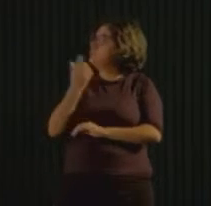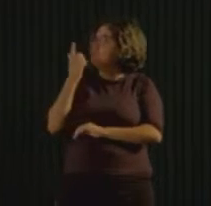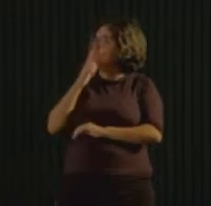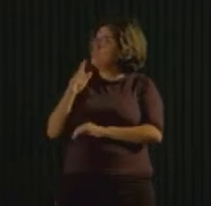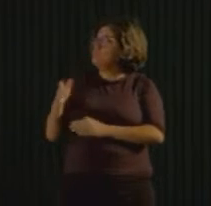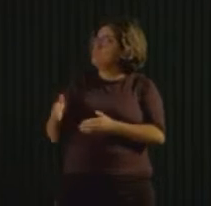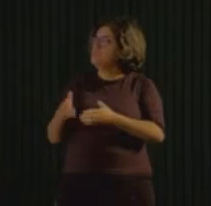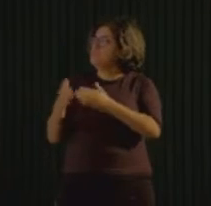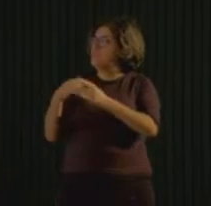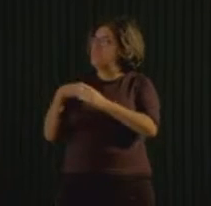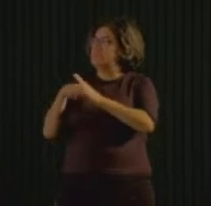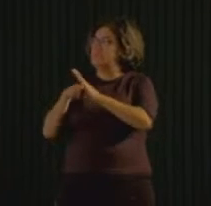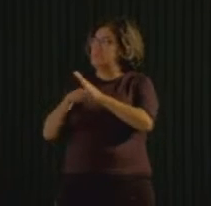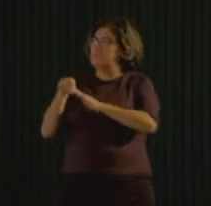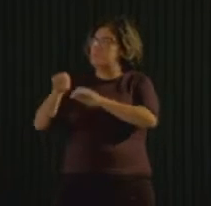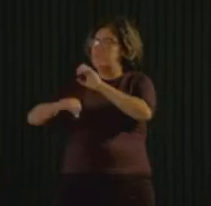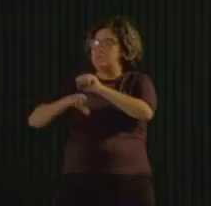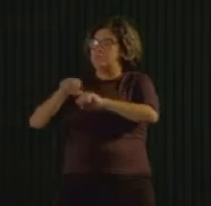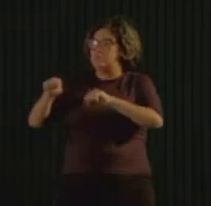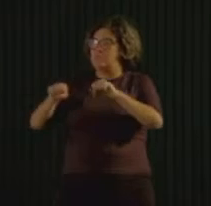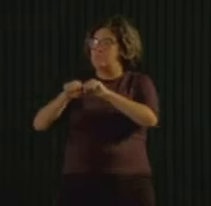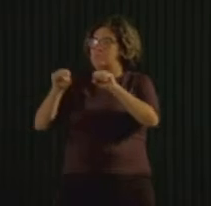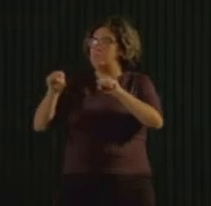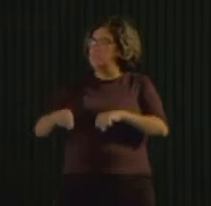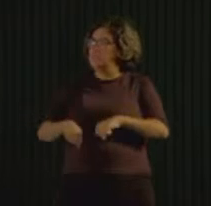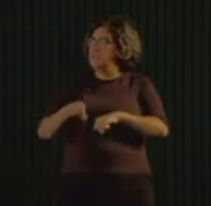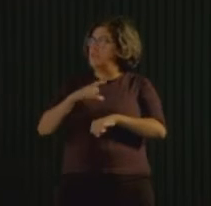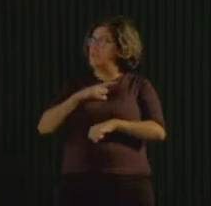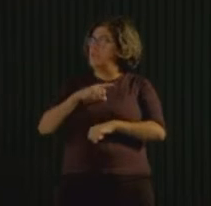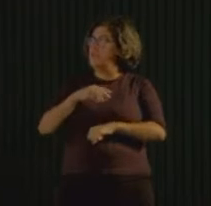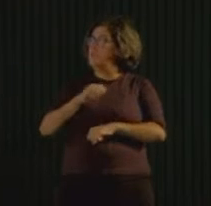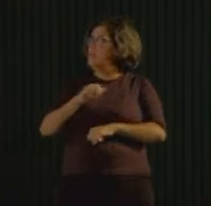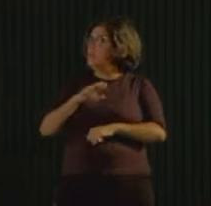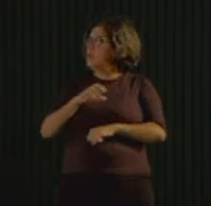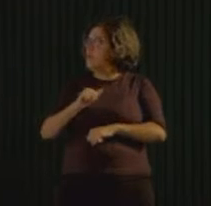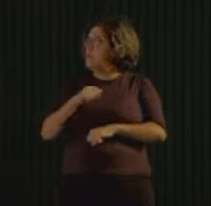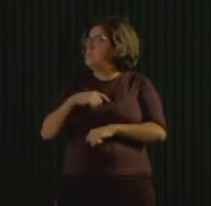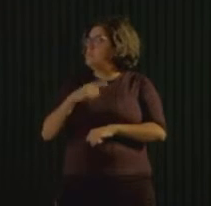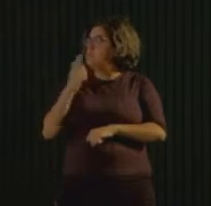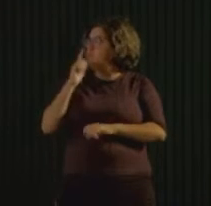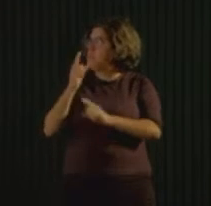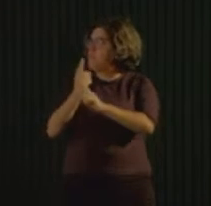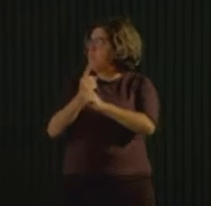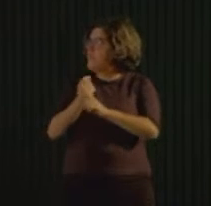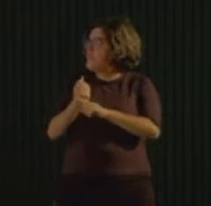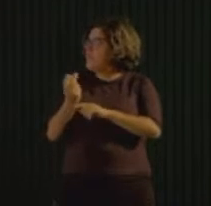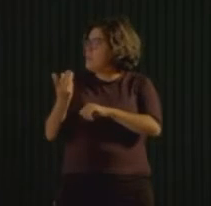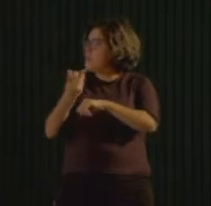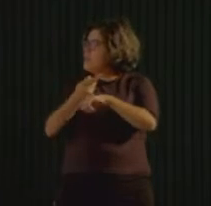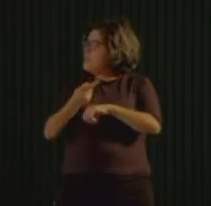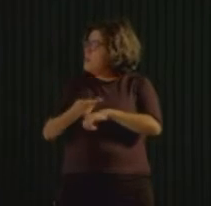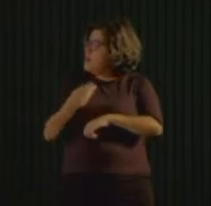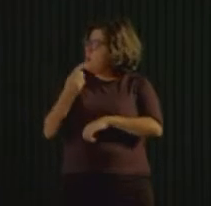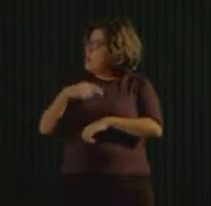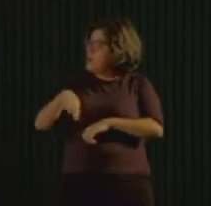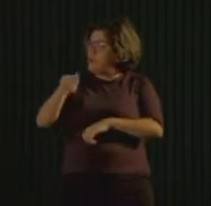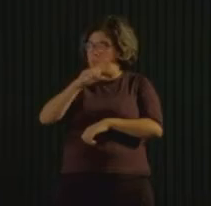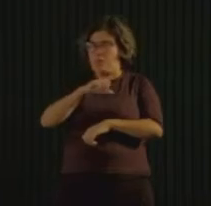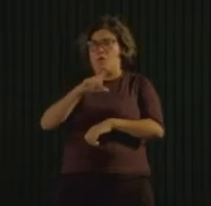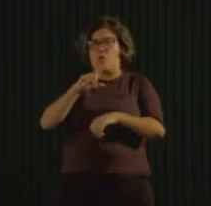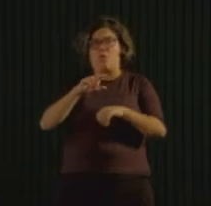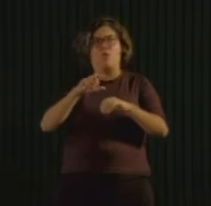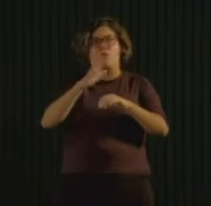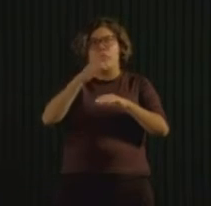a gente percorreu, fazendo uma pesquisa com um sistema de rede chamado Mantatrol, coletando microplástico nessa parte